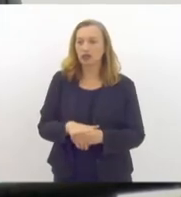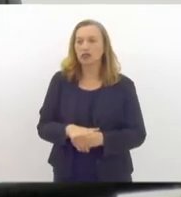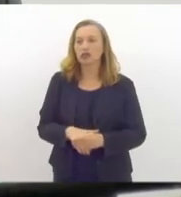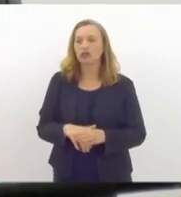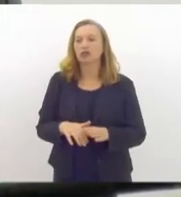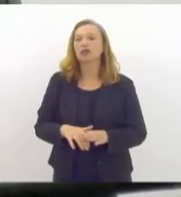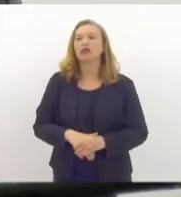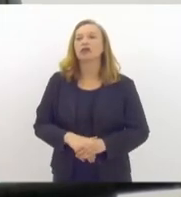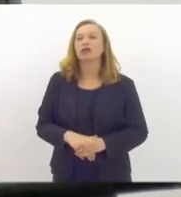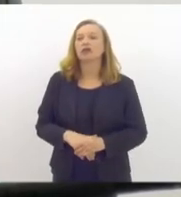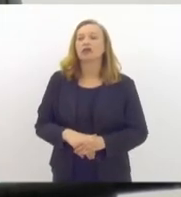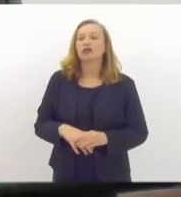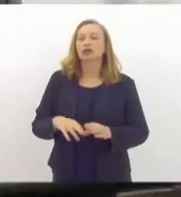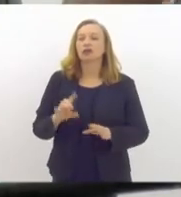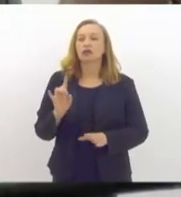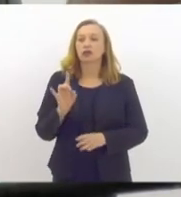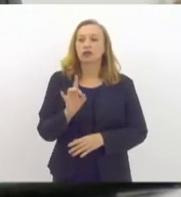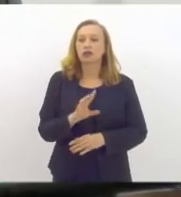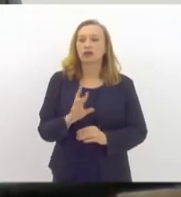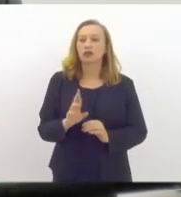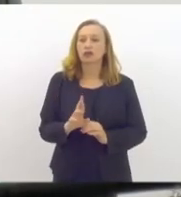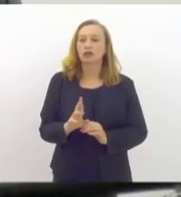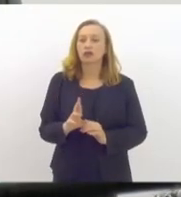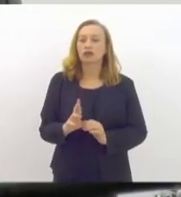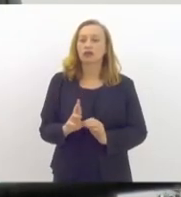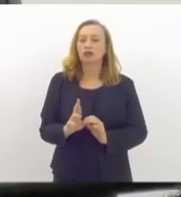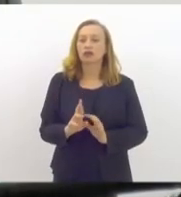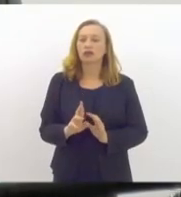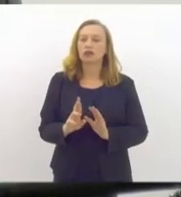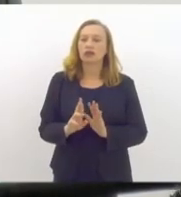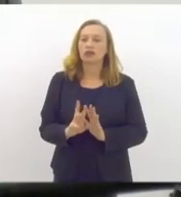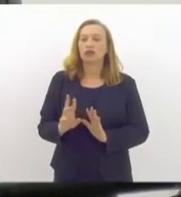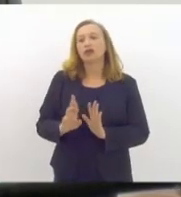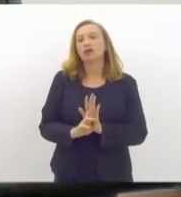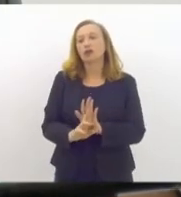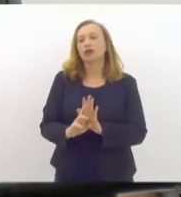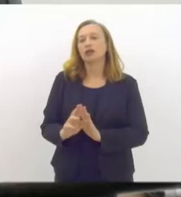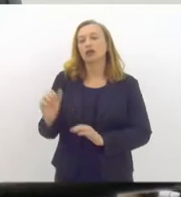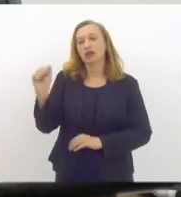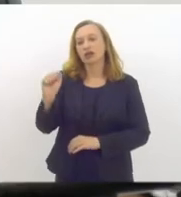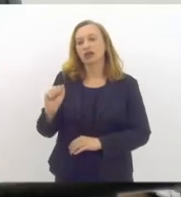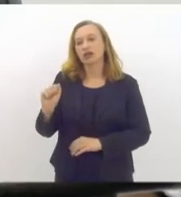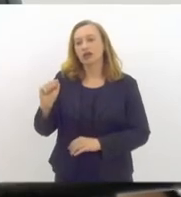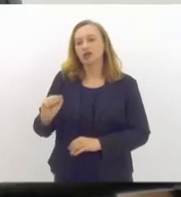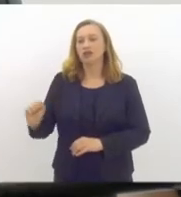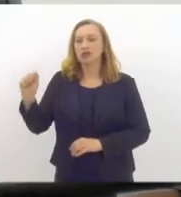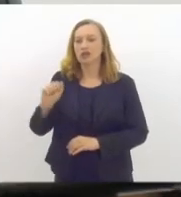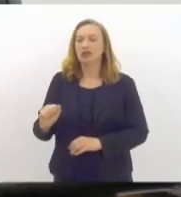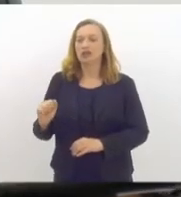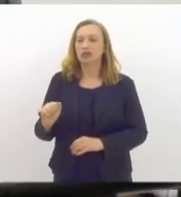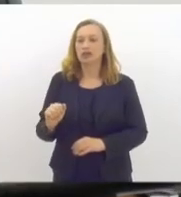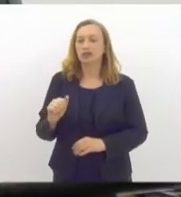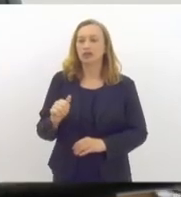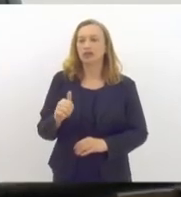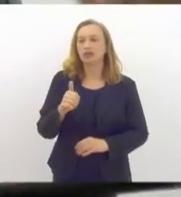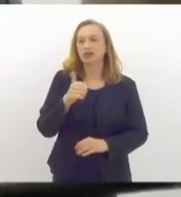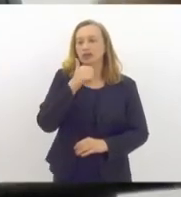Então, passando para a penúltima entidade, Associação de Mães e Amigos da Criança Adolescente em Risco, AMAR.